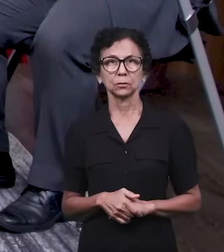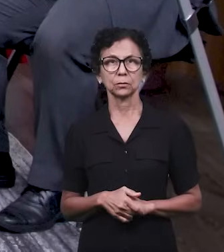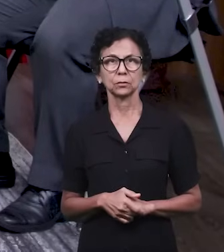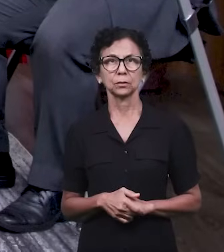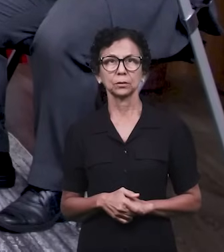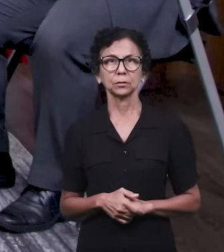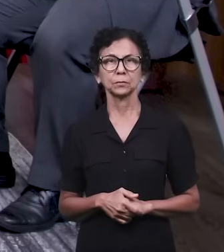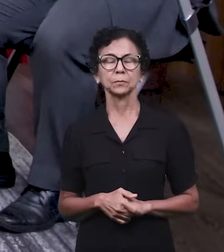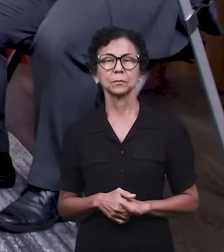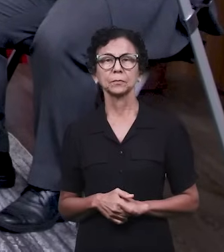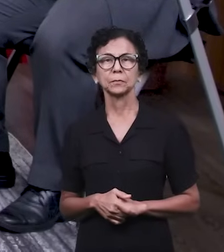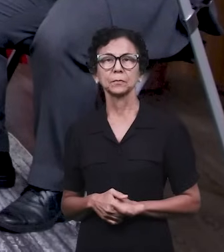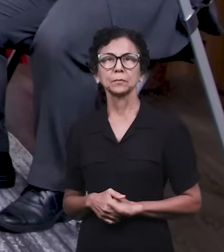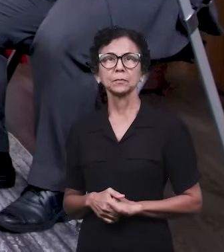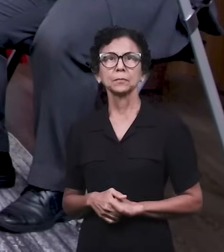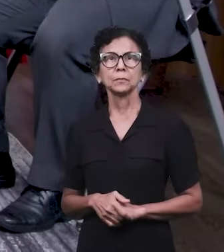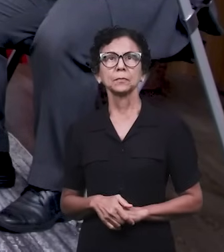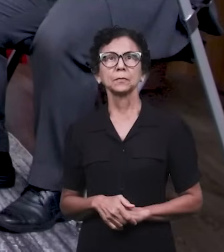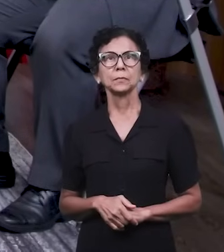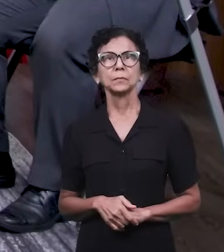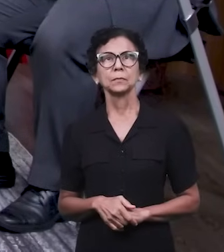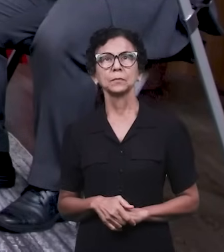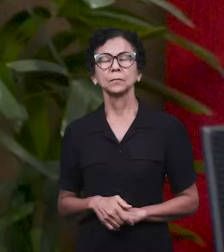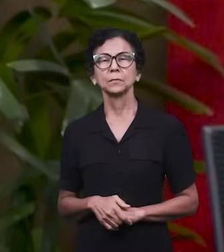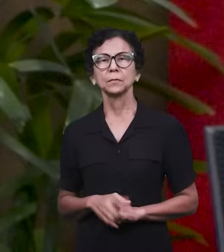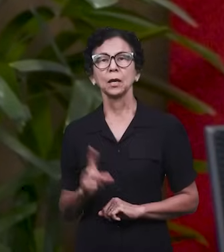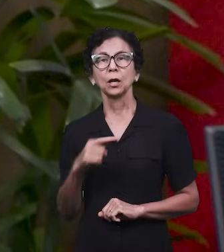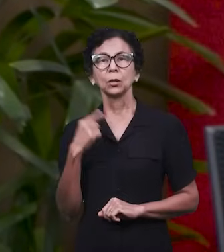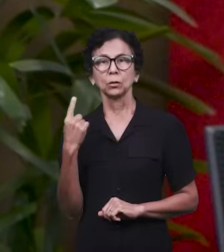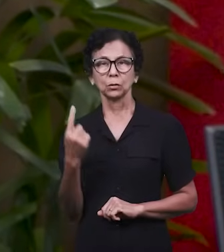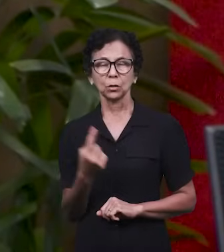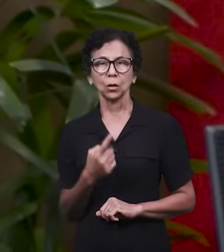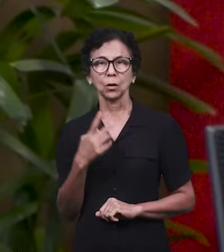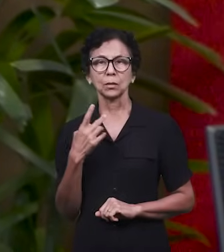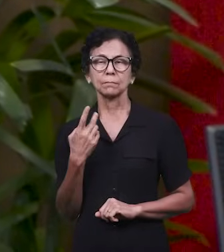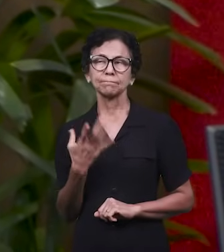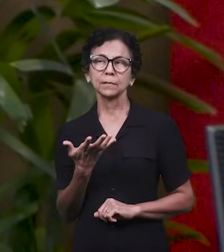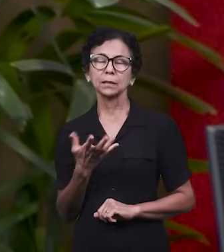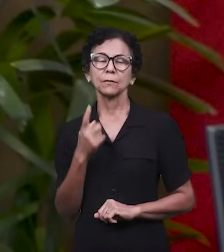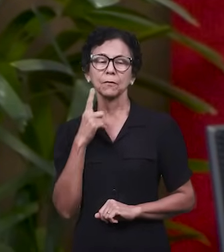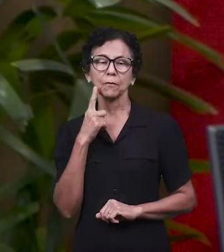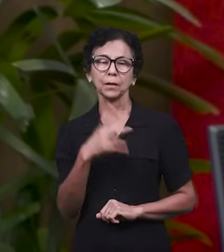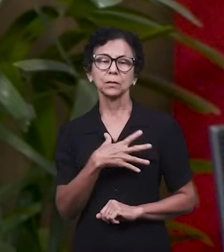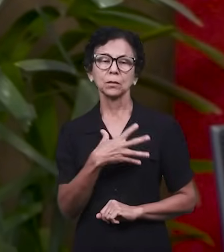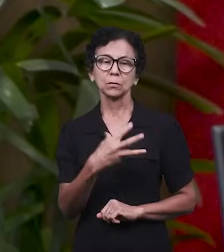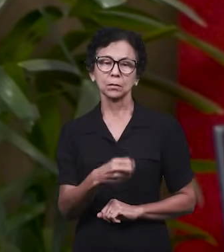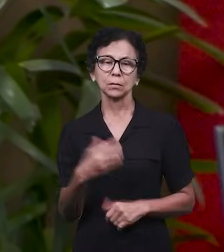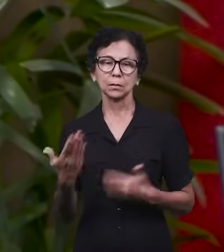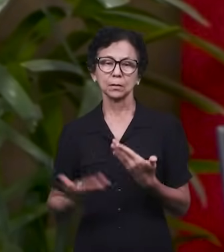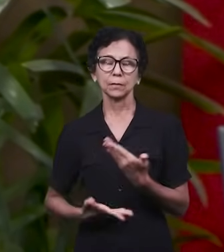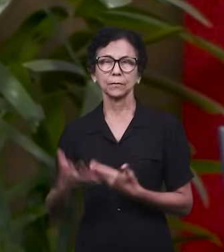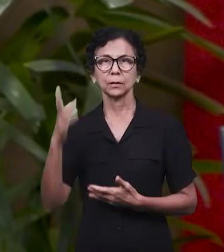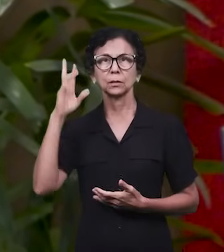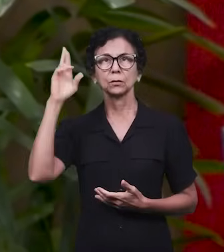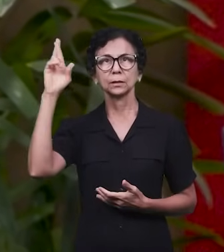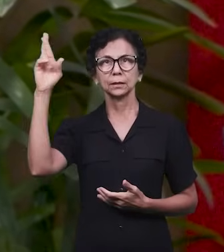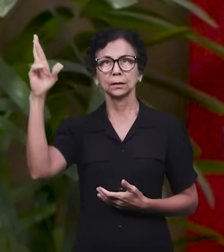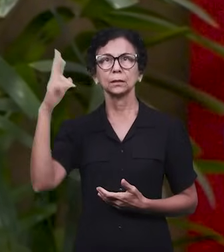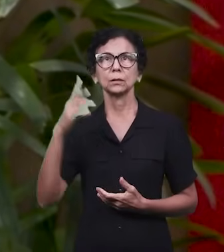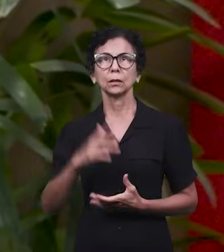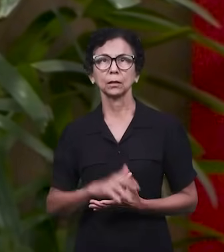dos nossos filhos como servos do Senhor. Mas as orientações que nós temos trago no programa é para ajudar os